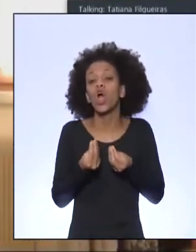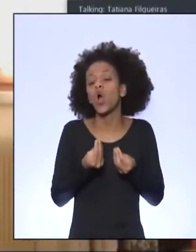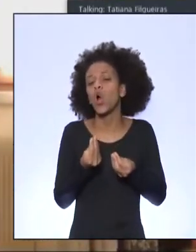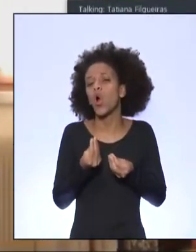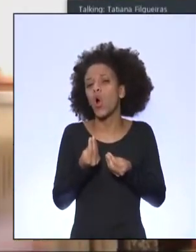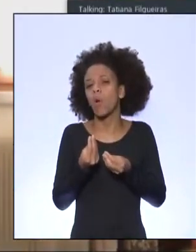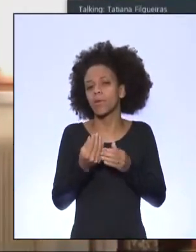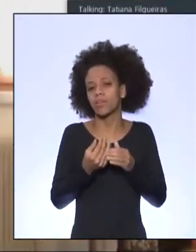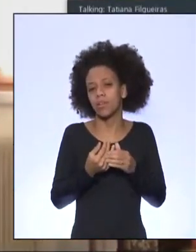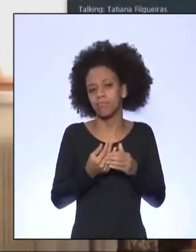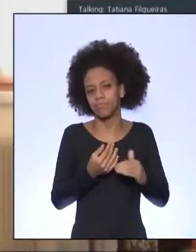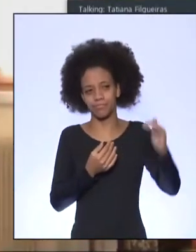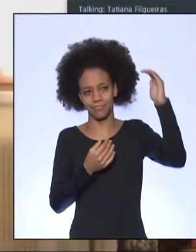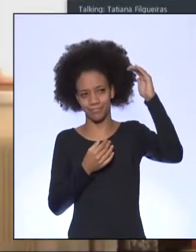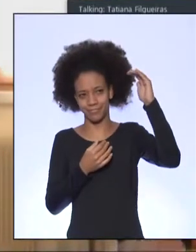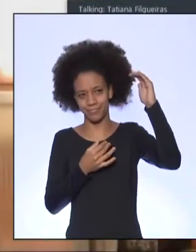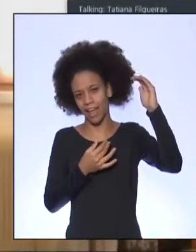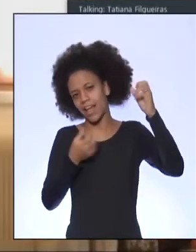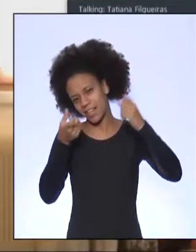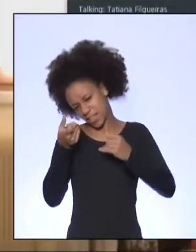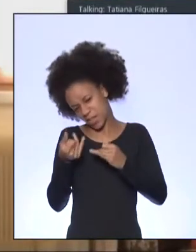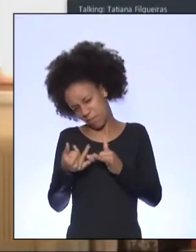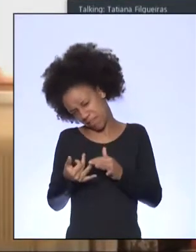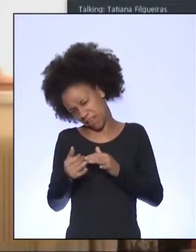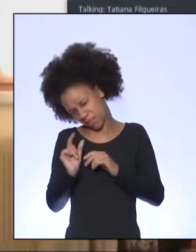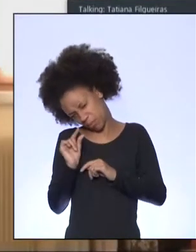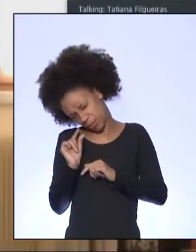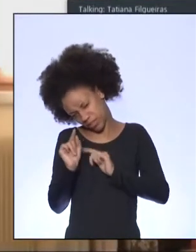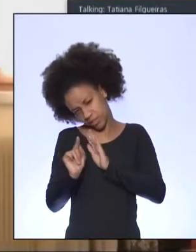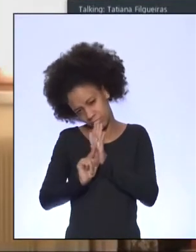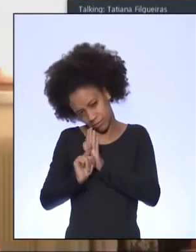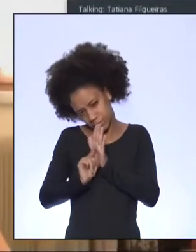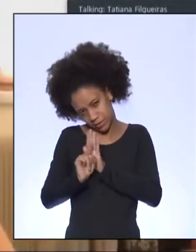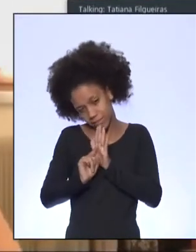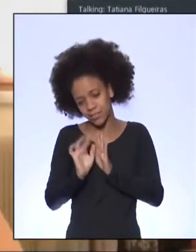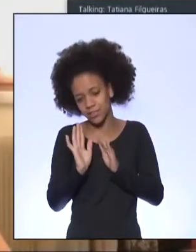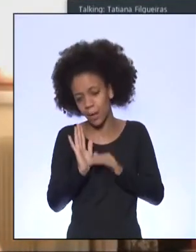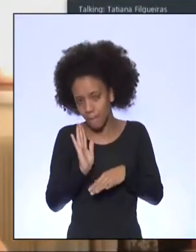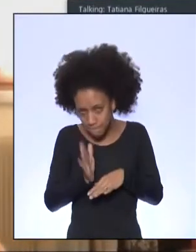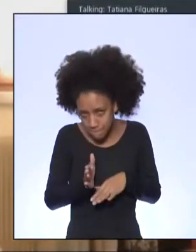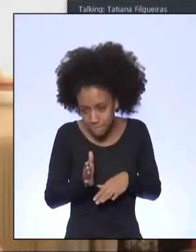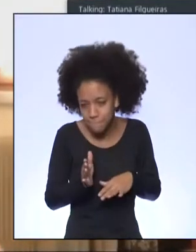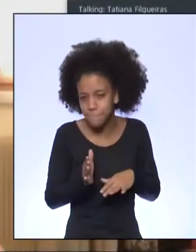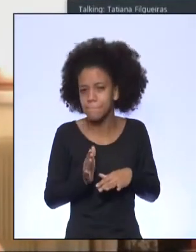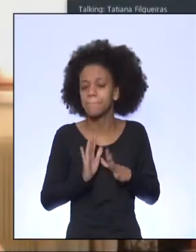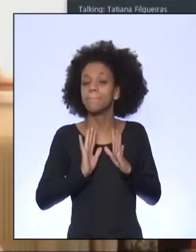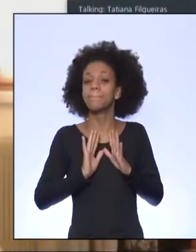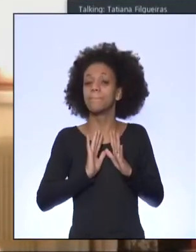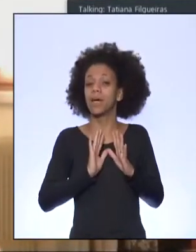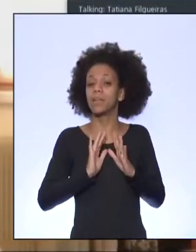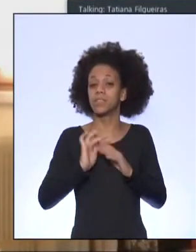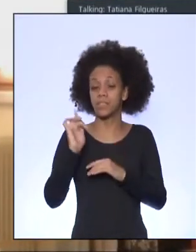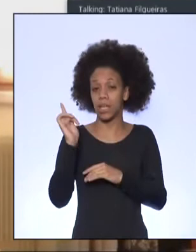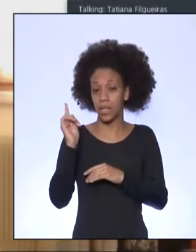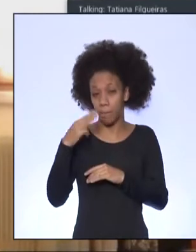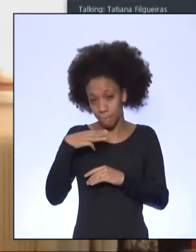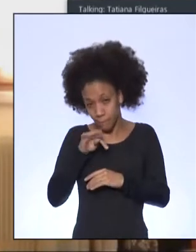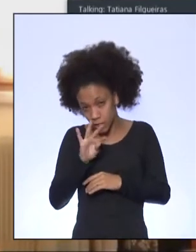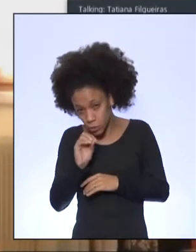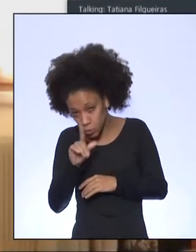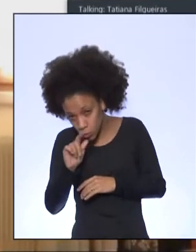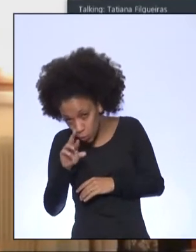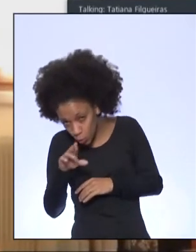adulto? Enfim, estou contando um pouco do trabalho das pesquisas, mas a gente já realizou isso em todos os professores do Mato Grosso do Sul, professores